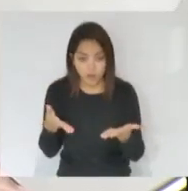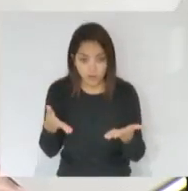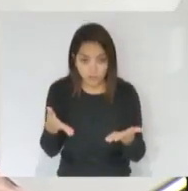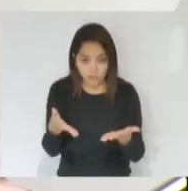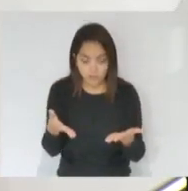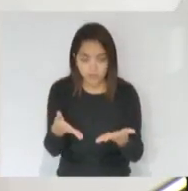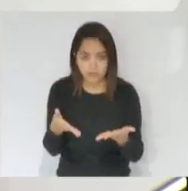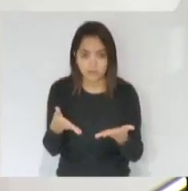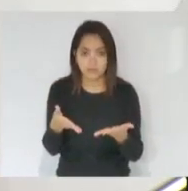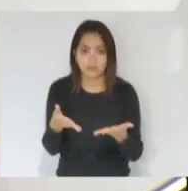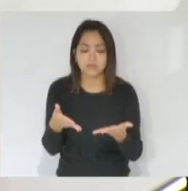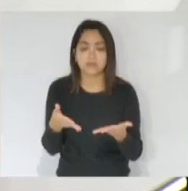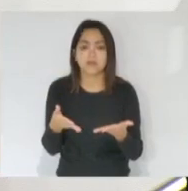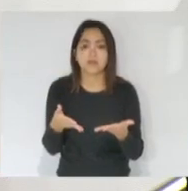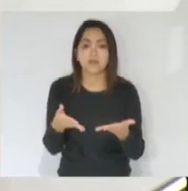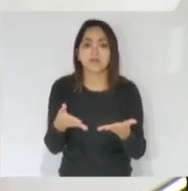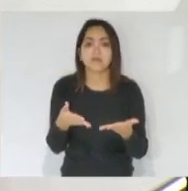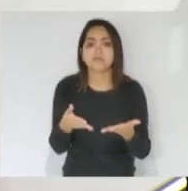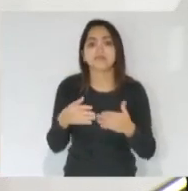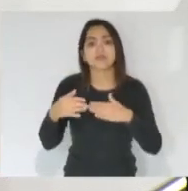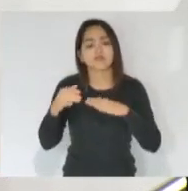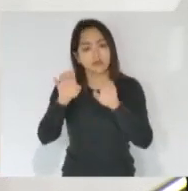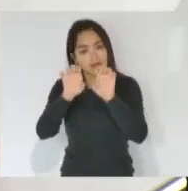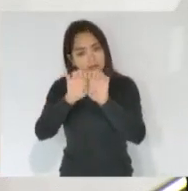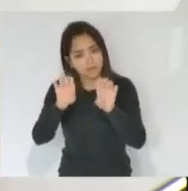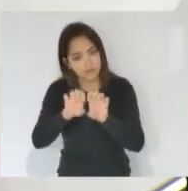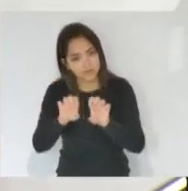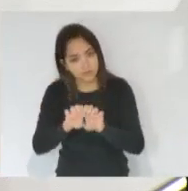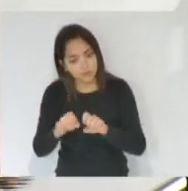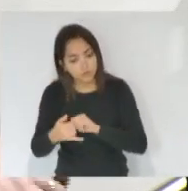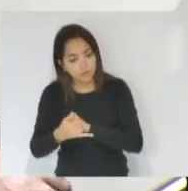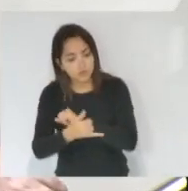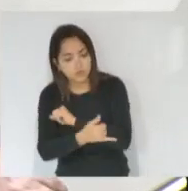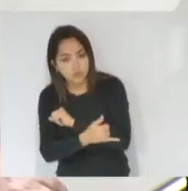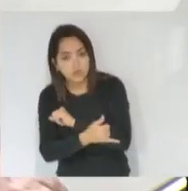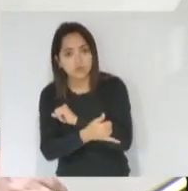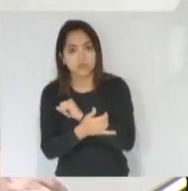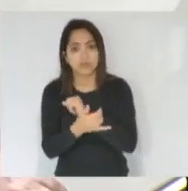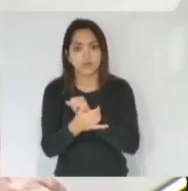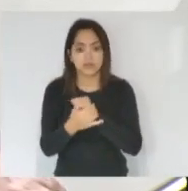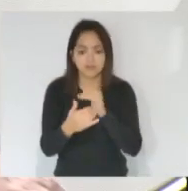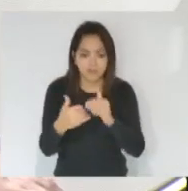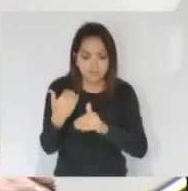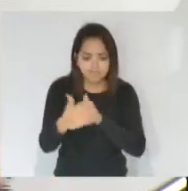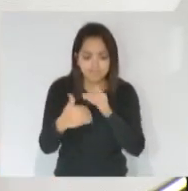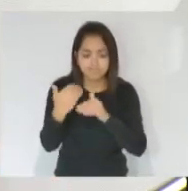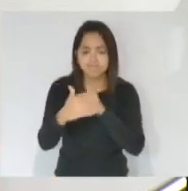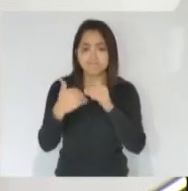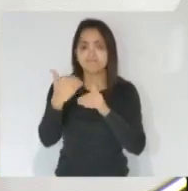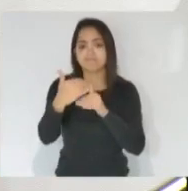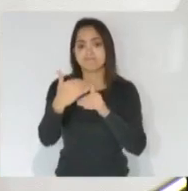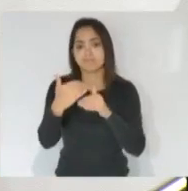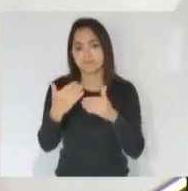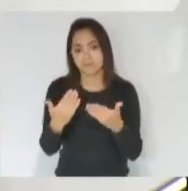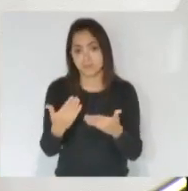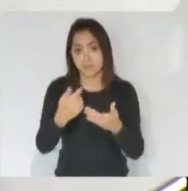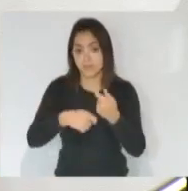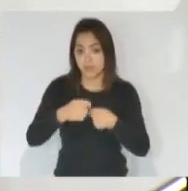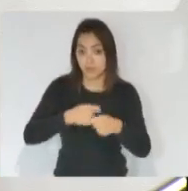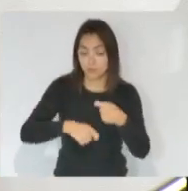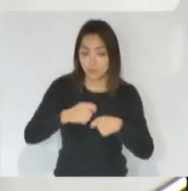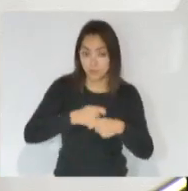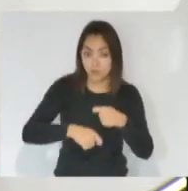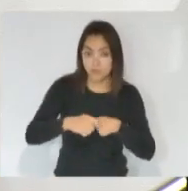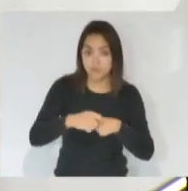seja também em relação à infraestrutura uma mola propulsora da nossa economia